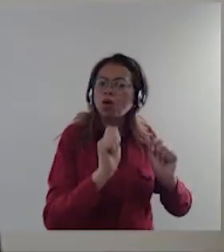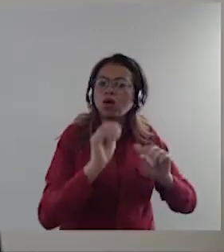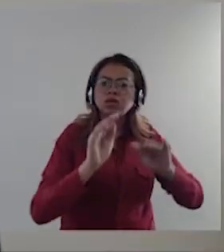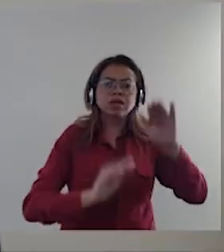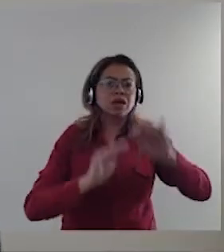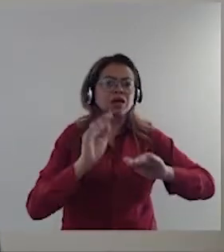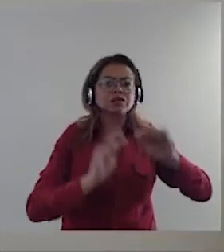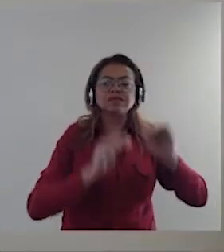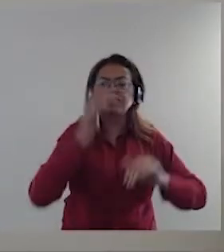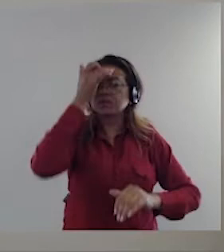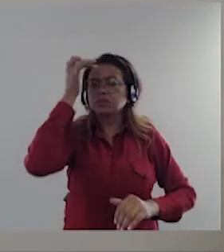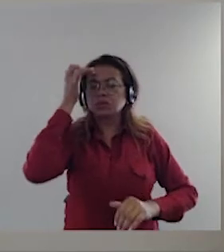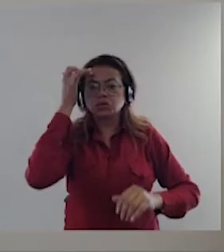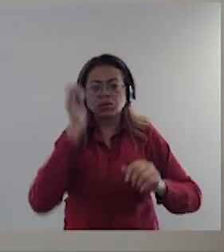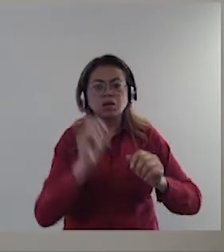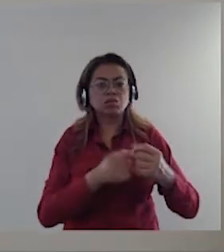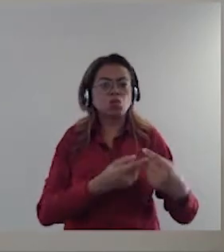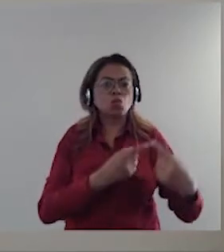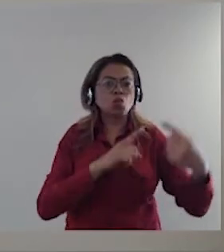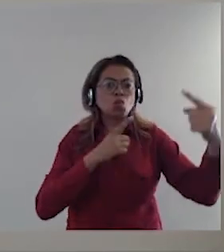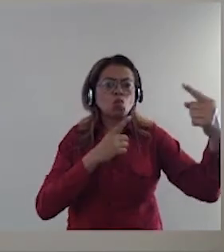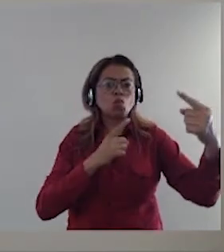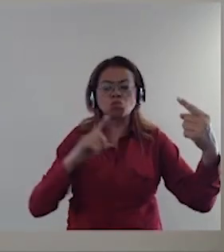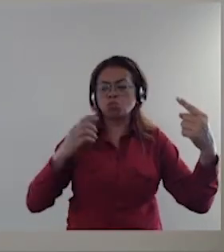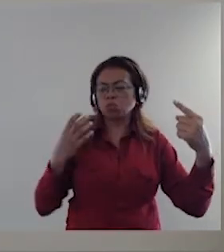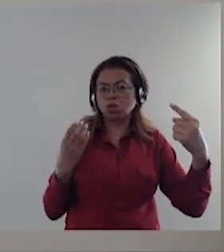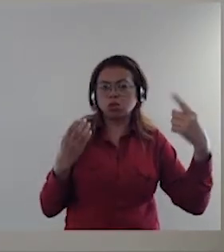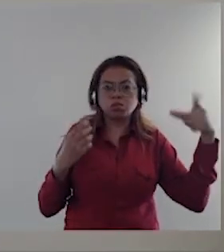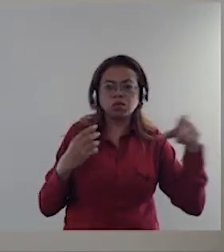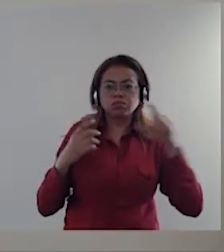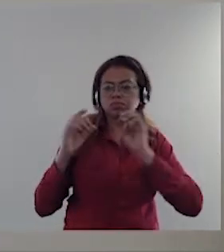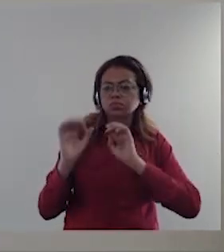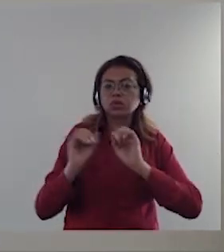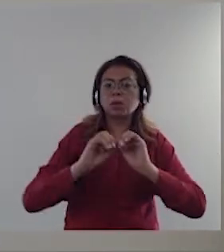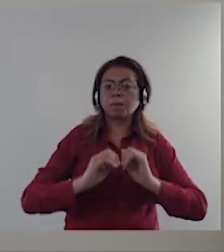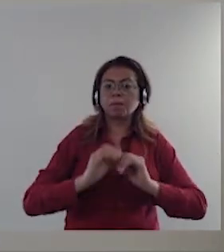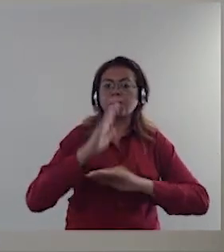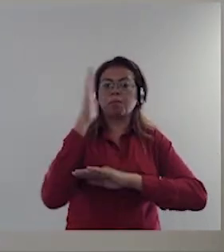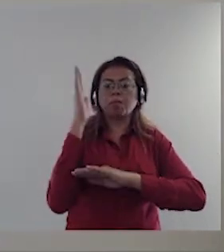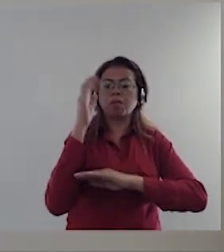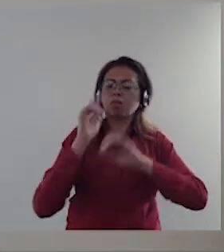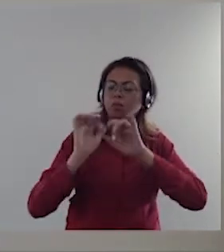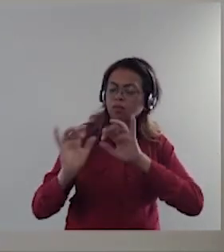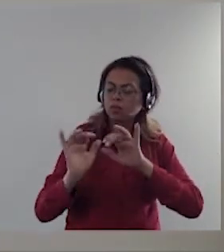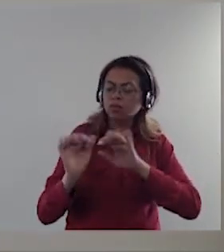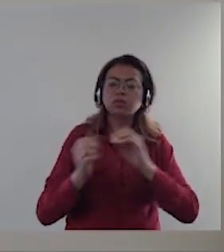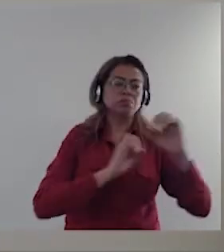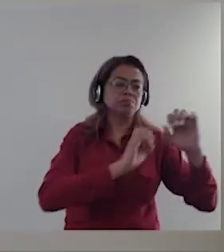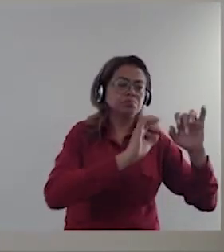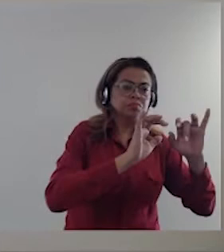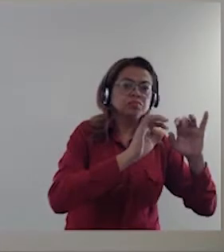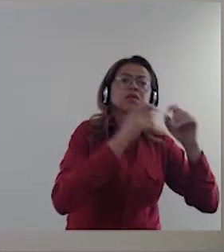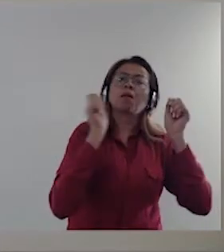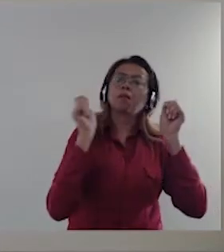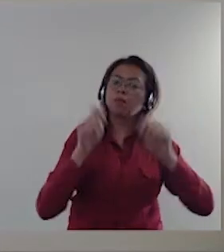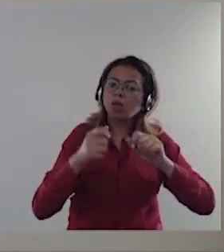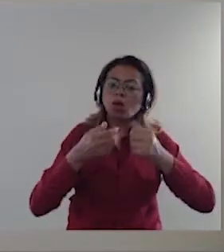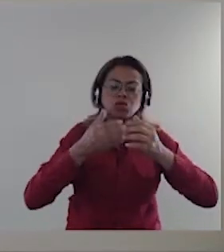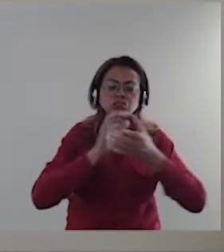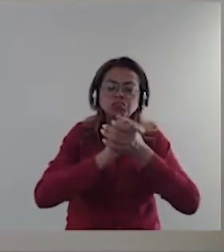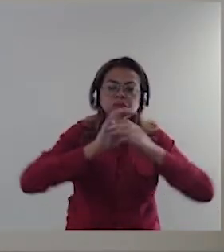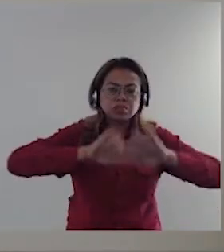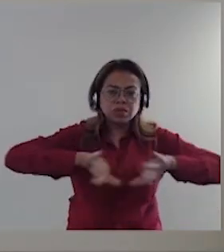muito distantes uns dos outros, o que era inimaginável no começo da pandemia. Isso também é algo que é um legado